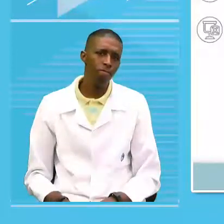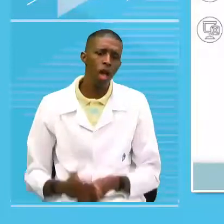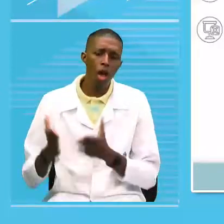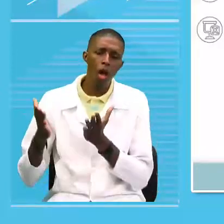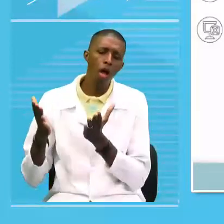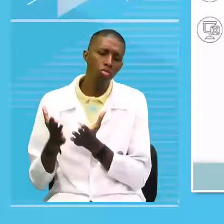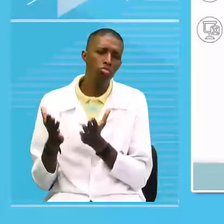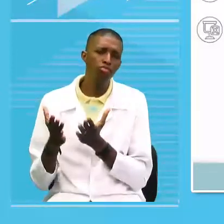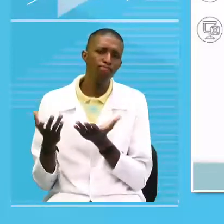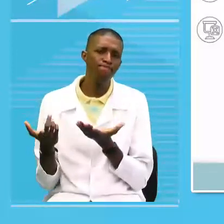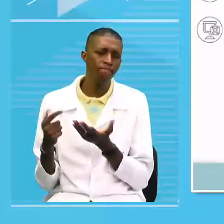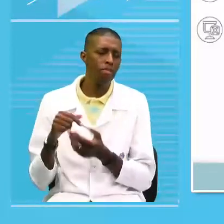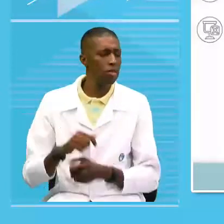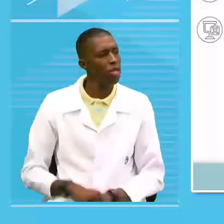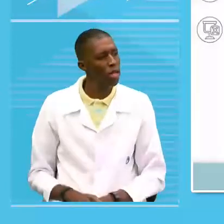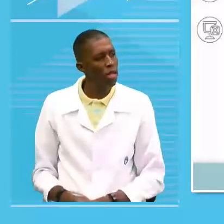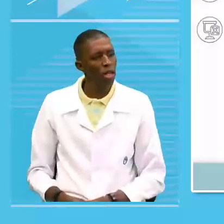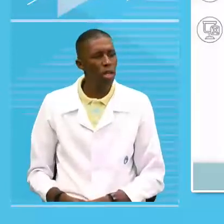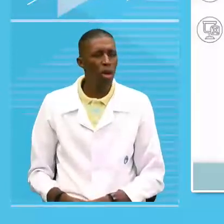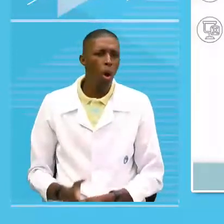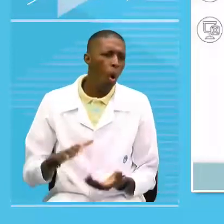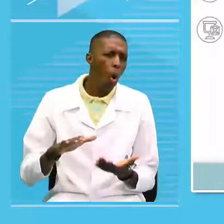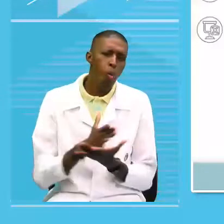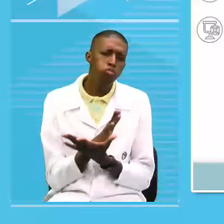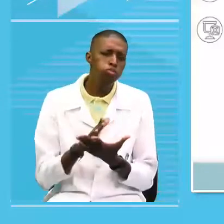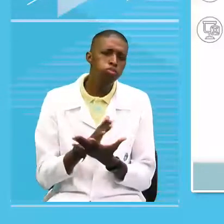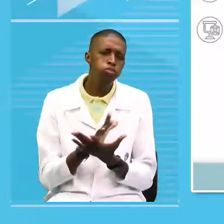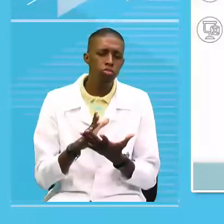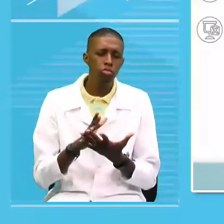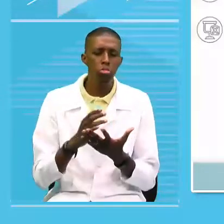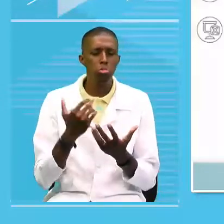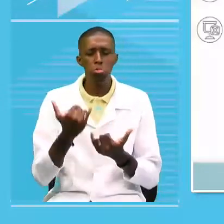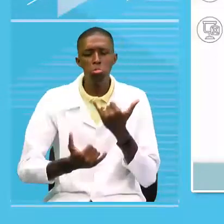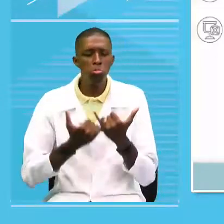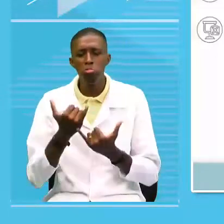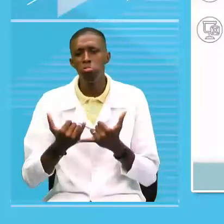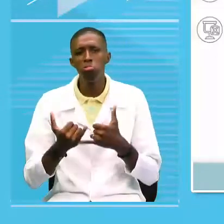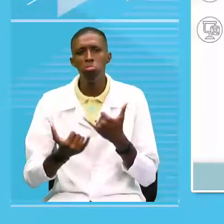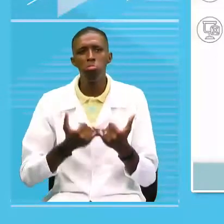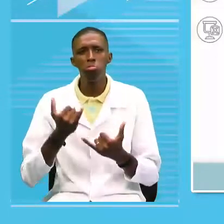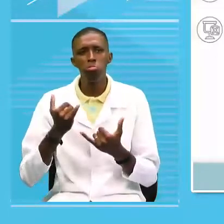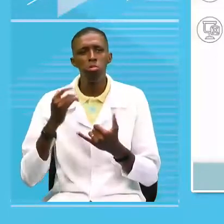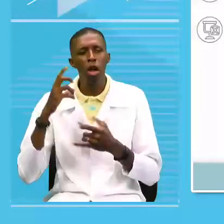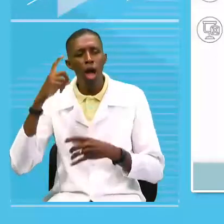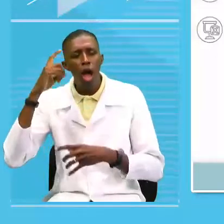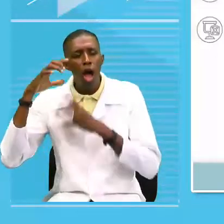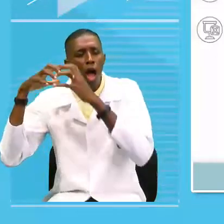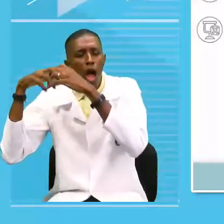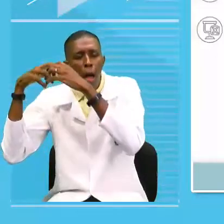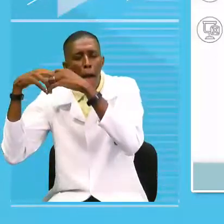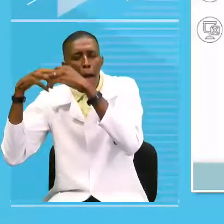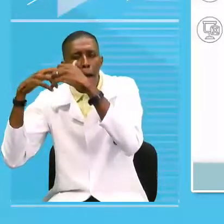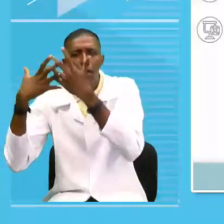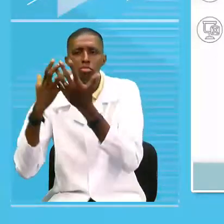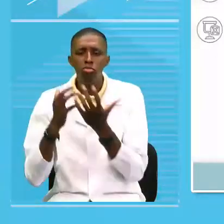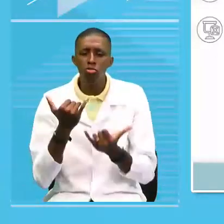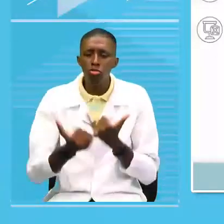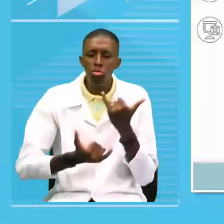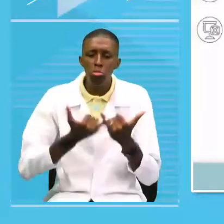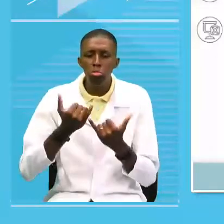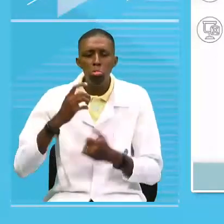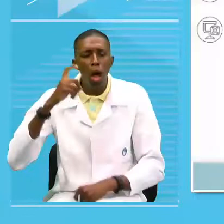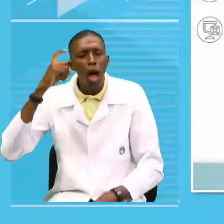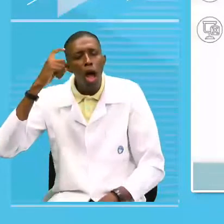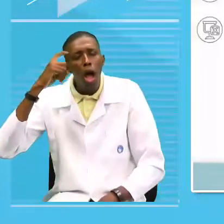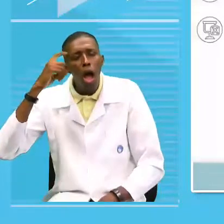bem esquecida sabe gente então é muito interessante e eu já vi muitas pesquisas assim na área da